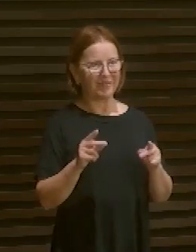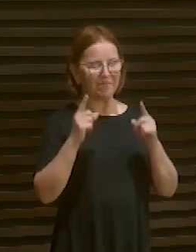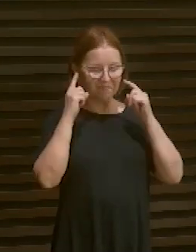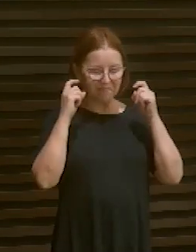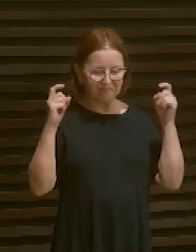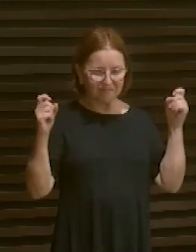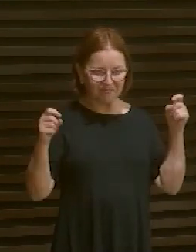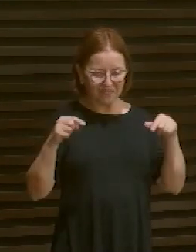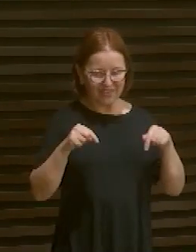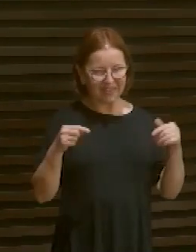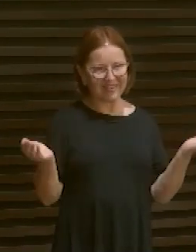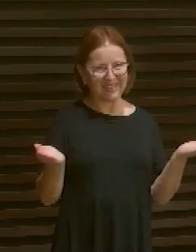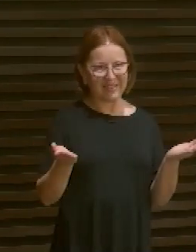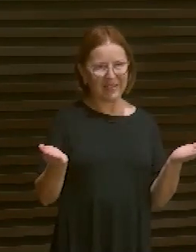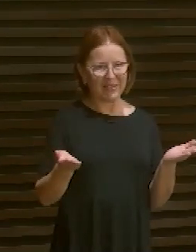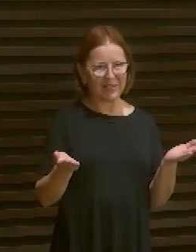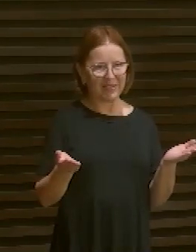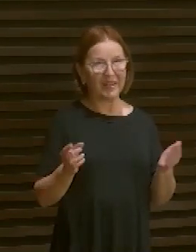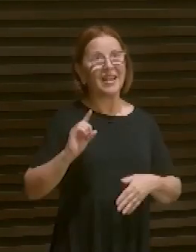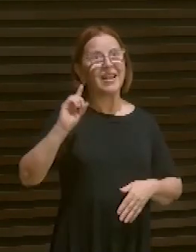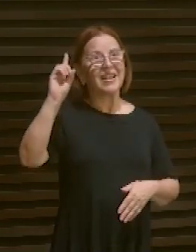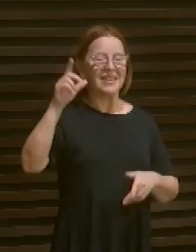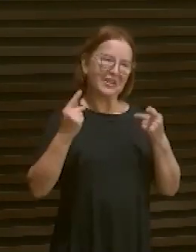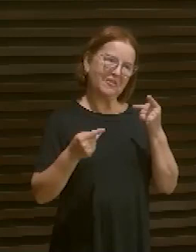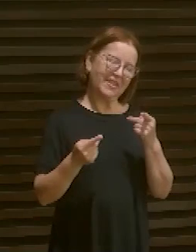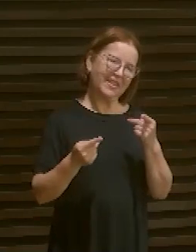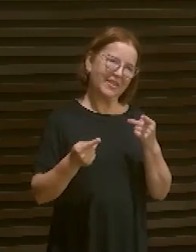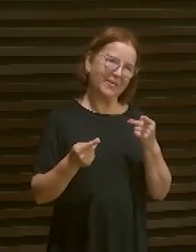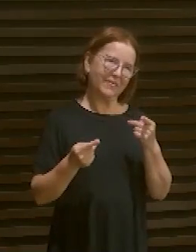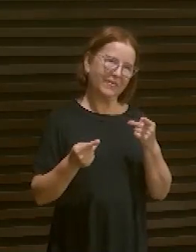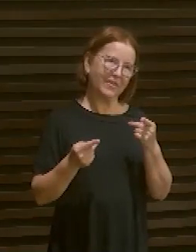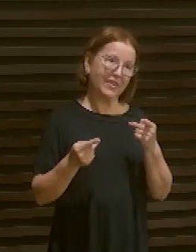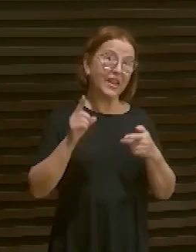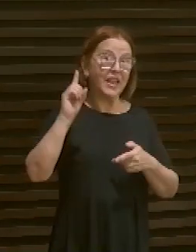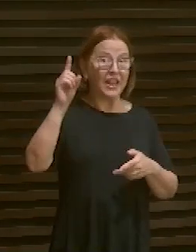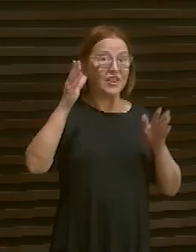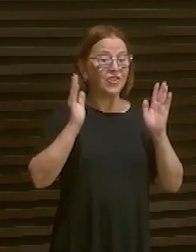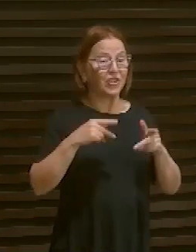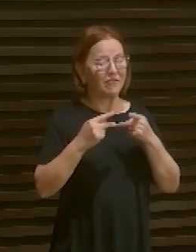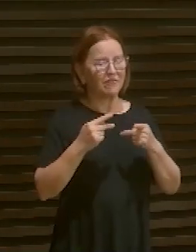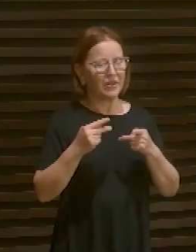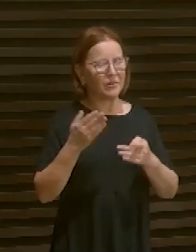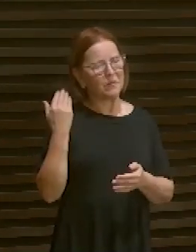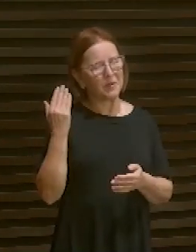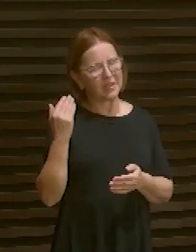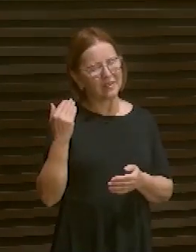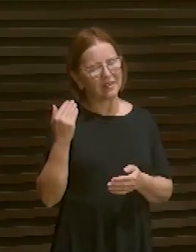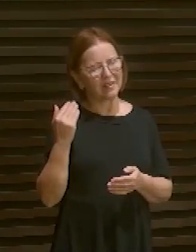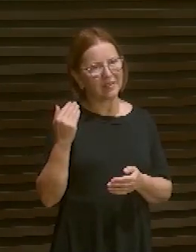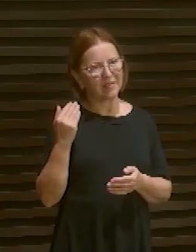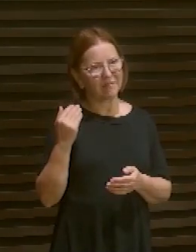aqui e agora, e Ele tem falado. Ele falou de muitas vezes, por muitas vezes